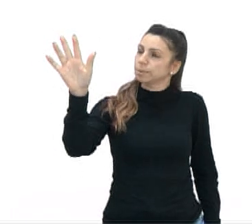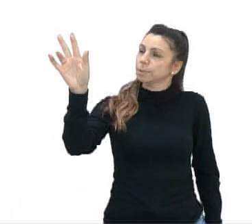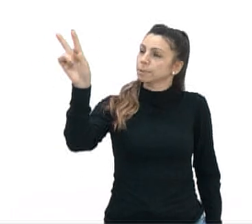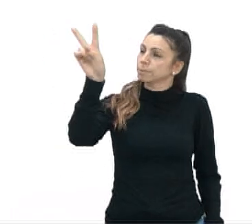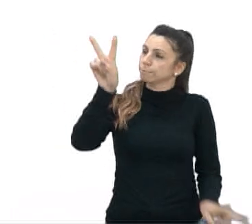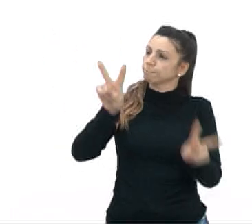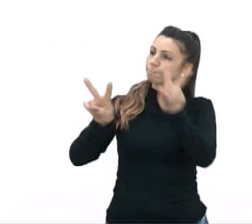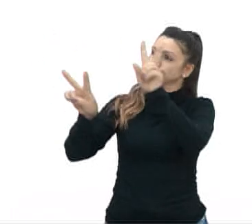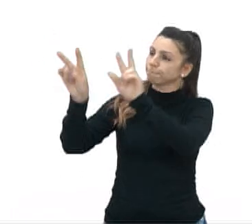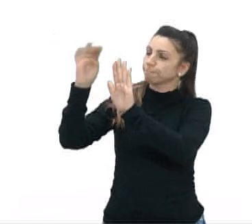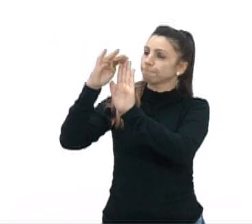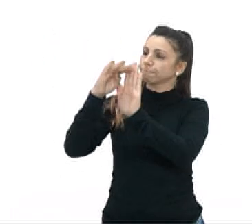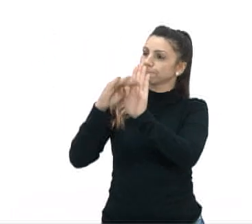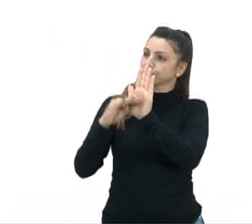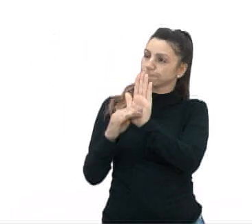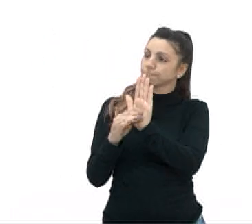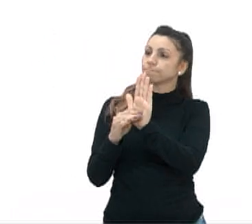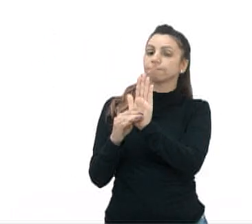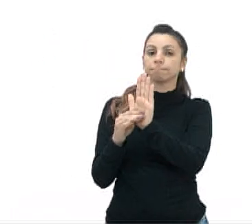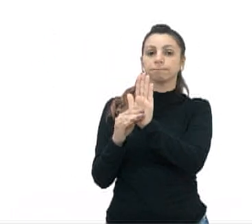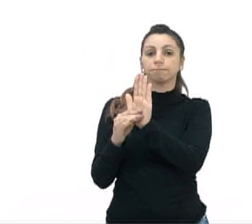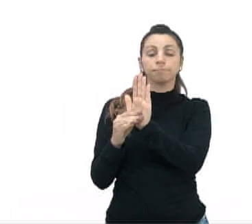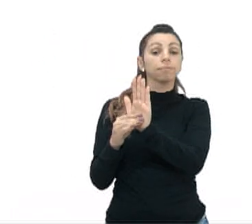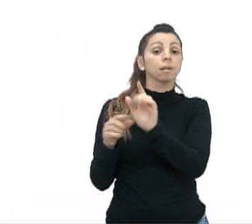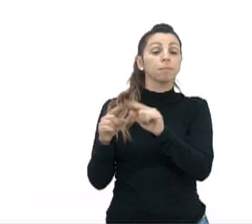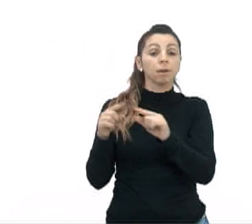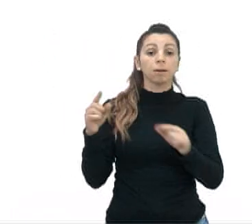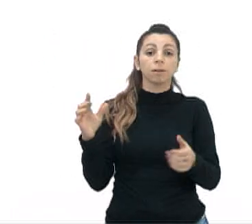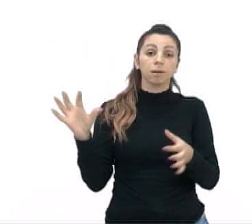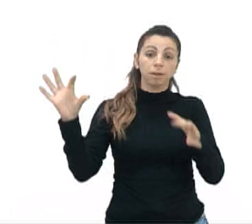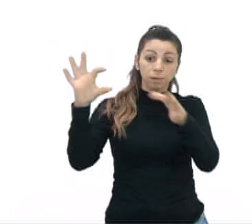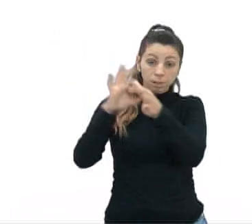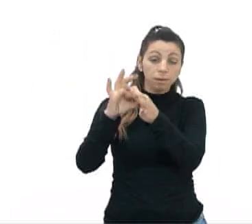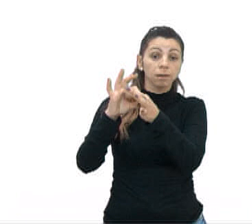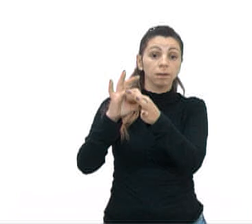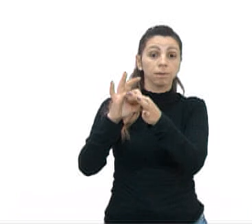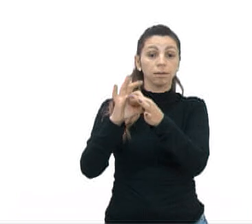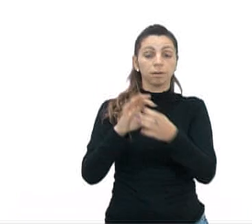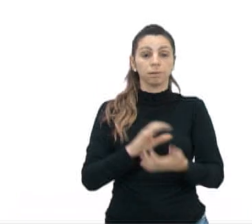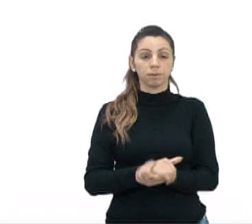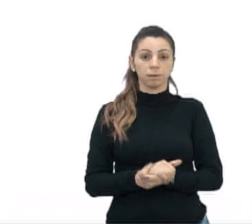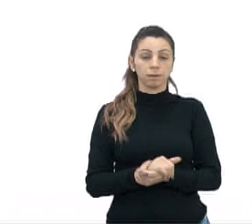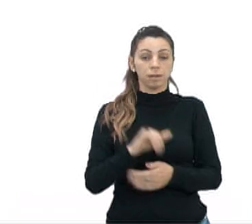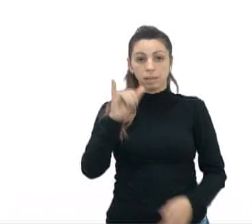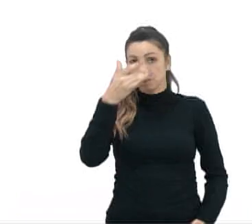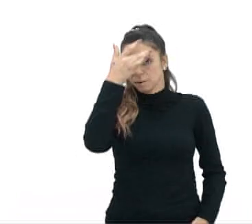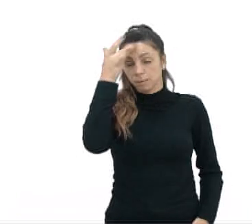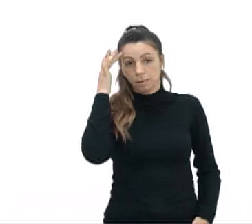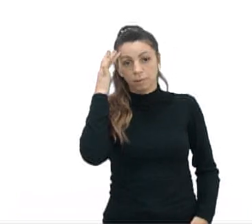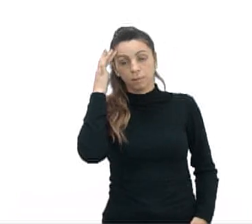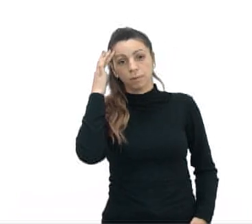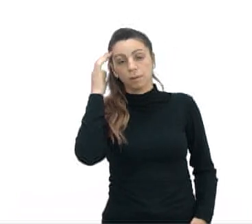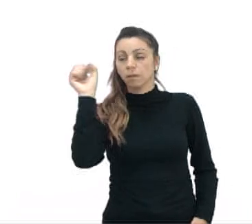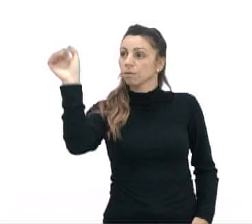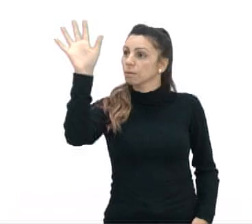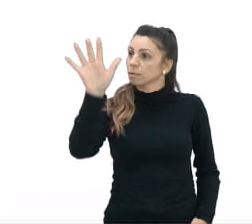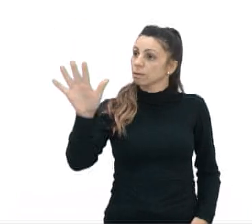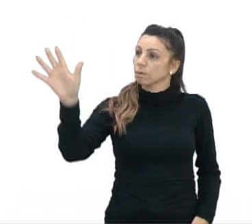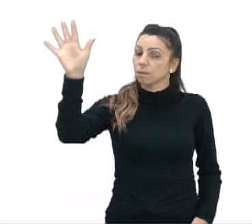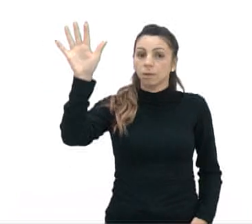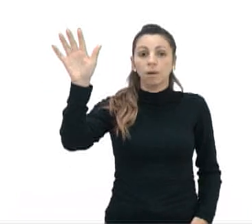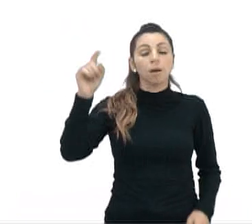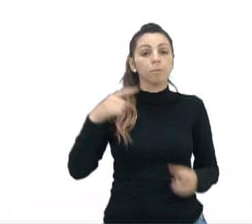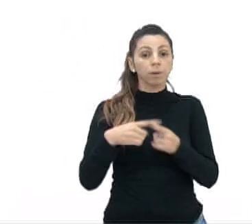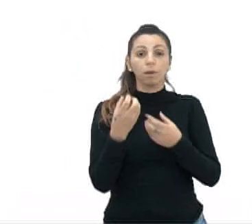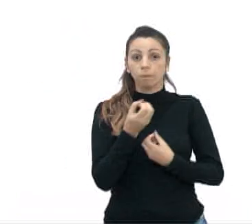os elementos que estão compondo a cena, eles fazem parte, não estão ali à toa. Então, se o artista desenhou, né, é porque ele quer passar